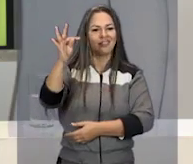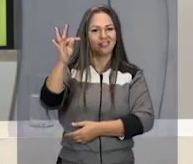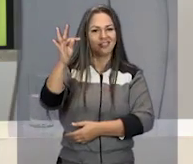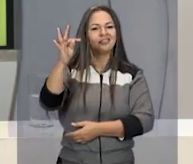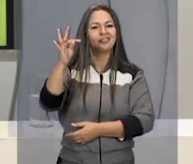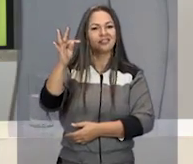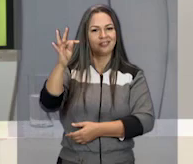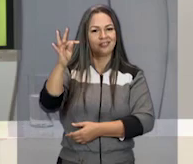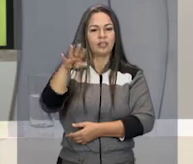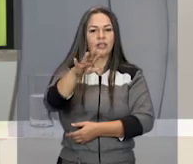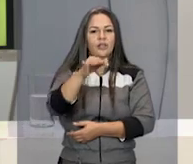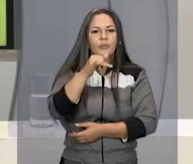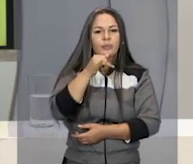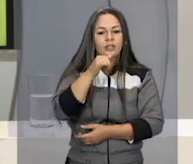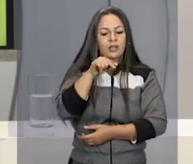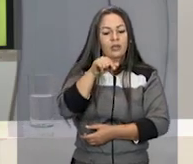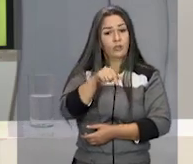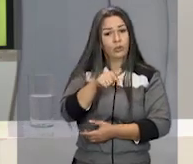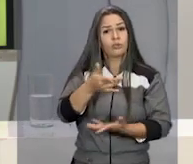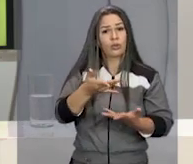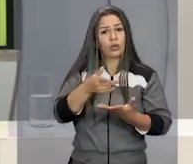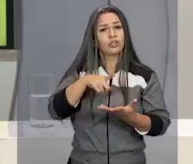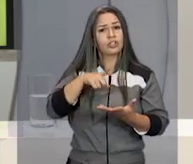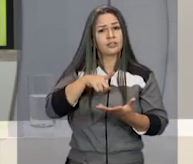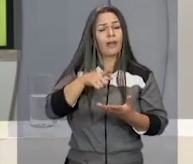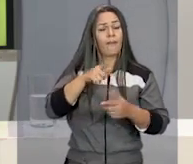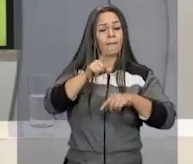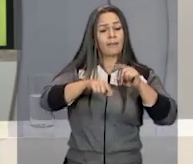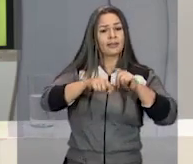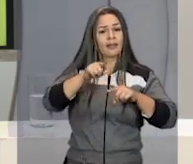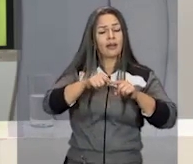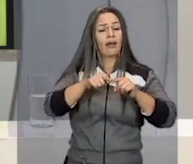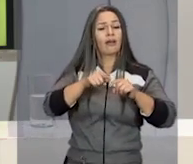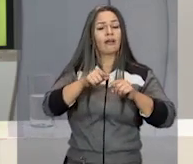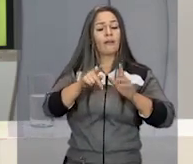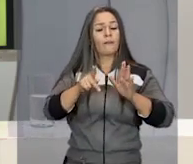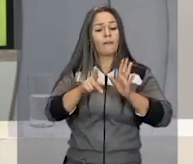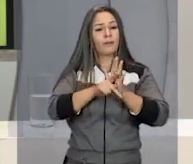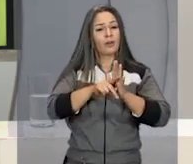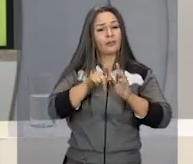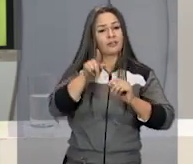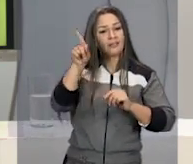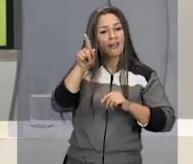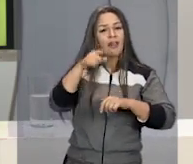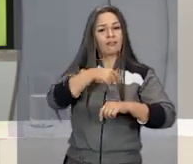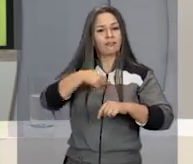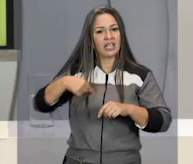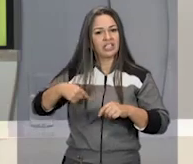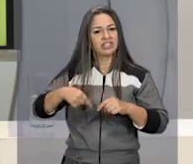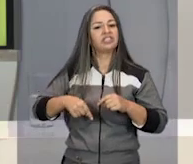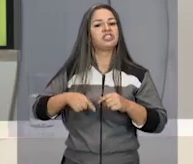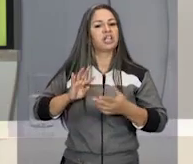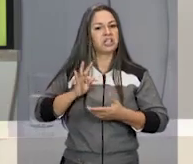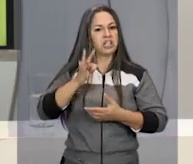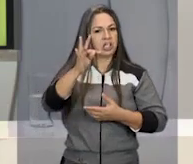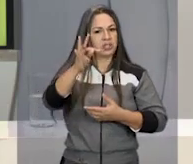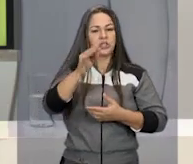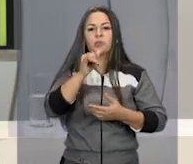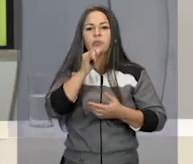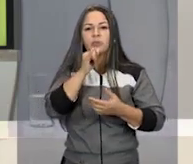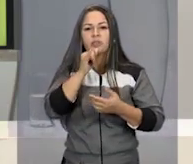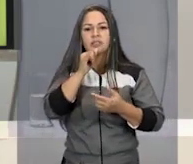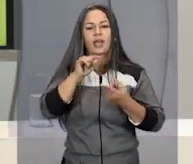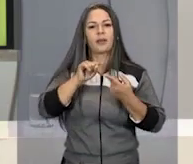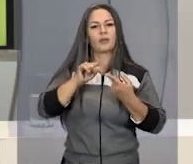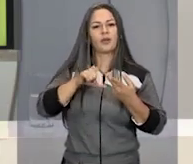baratos e de má qualidade na China, mas hoje a gente tem produtos de alta tecnologia, que competem diretamente com produtos americanos. Então a gente tem o Instagram dos Estados Unidos e